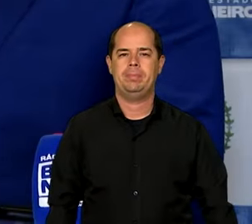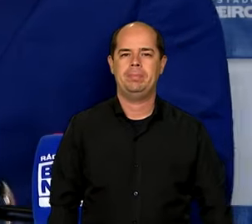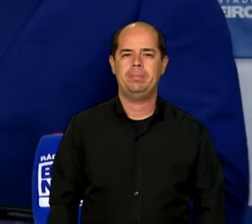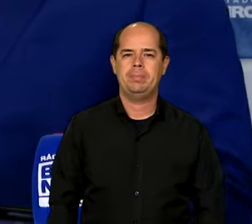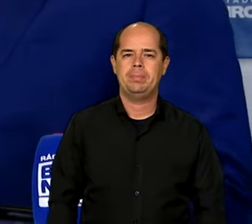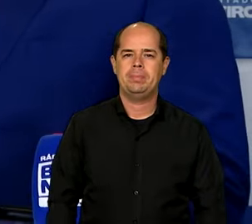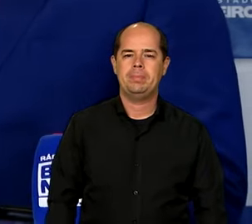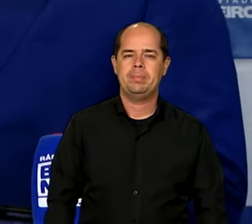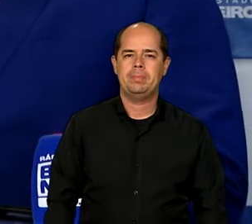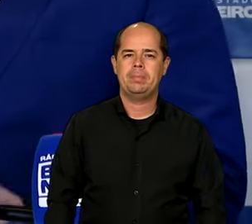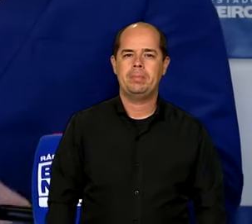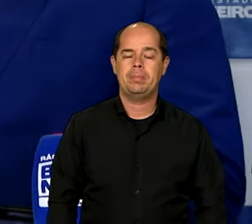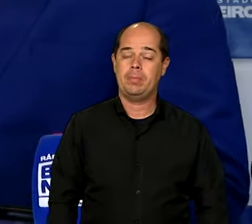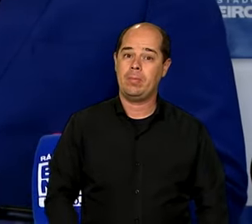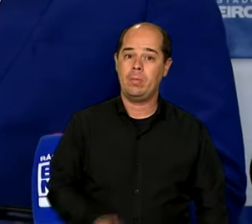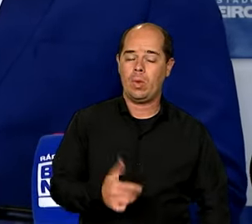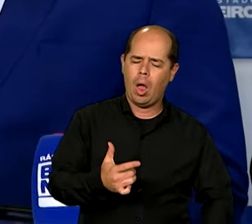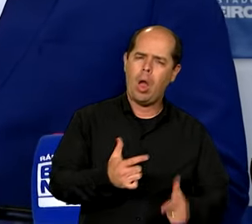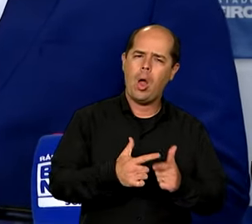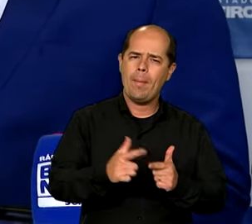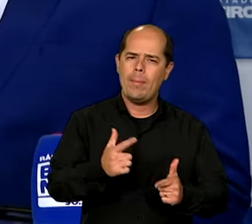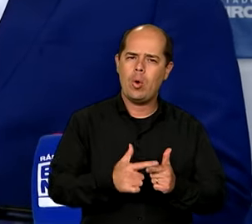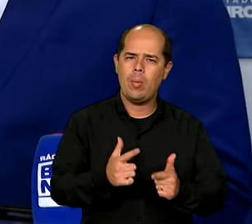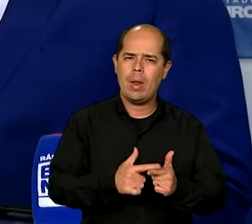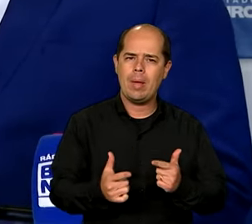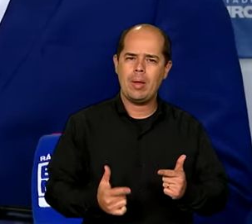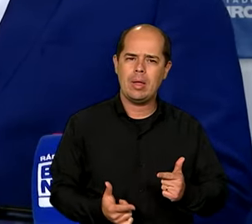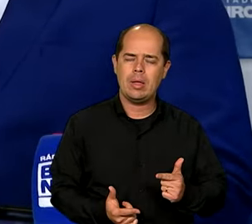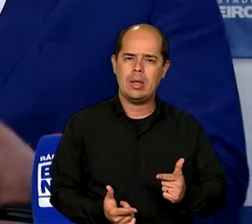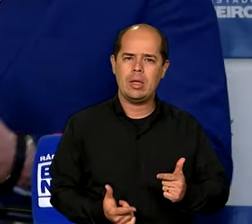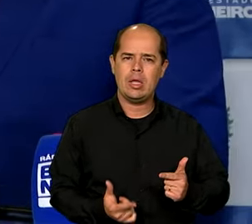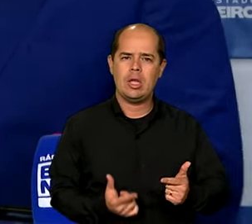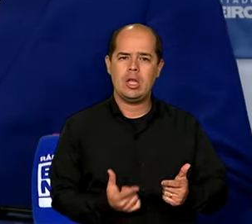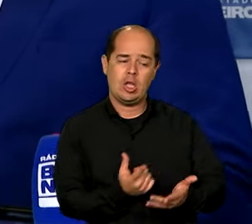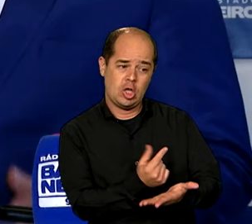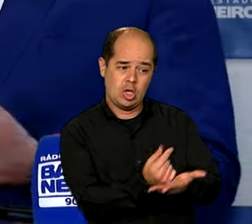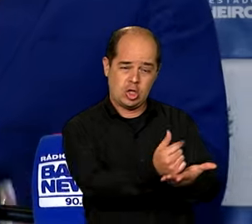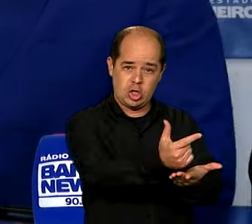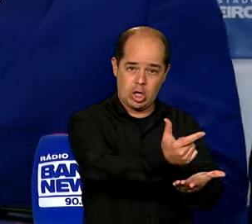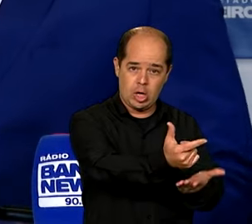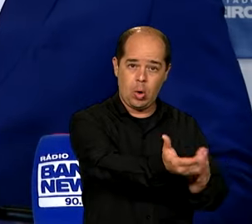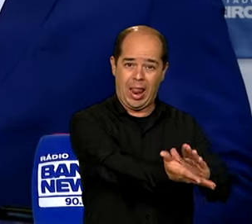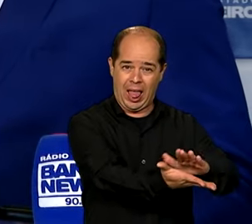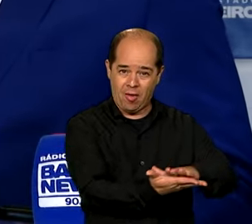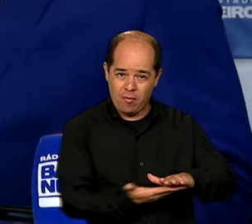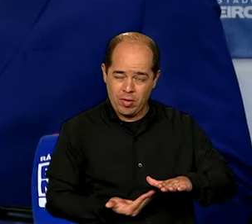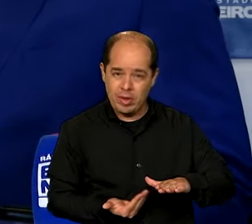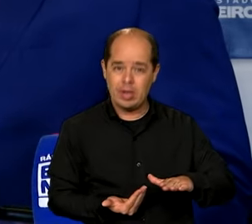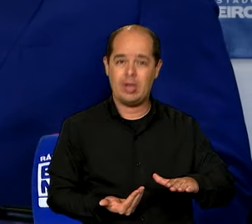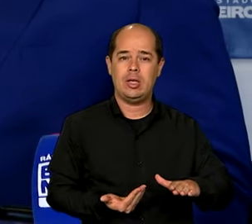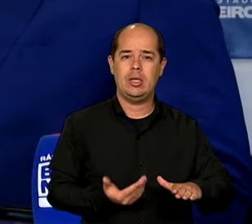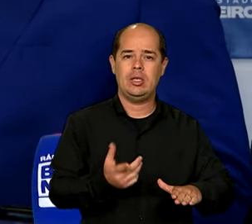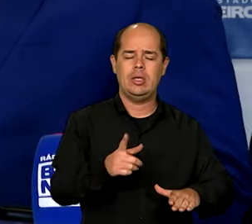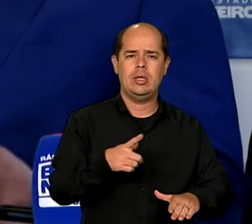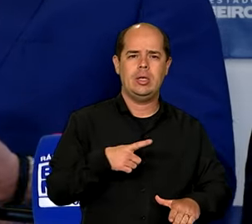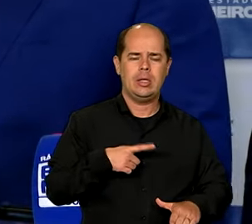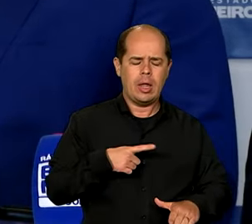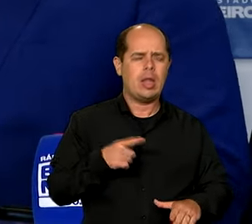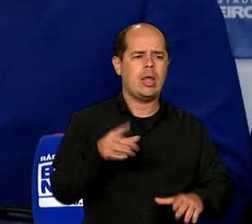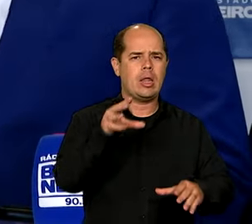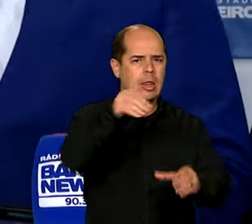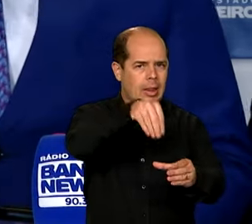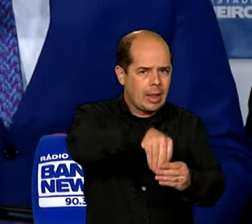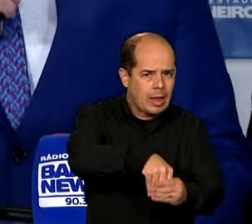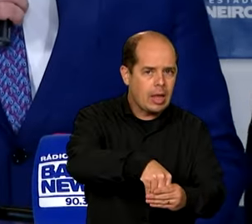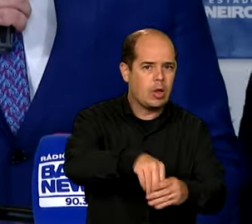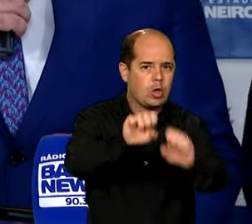Esse problema da lavagem de dinheiro está funcionando dentro do sistema financeiro nacional. E quando eles